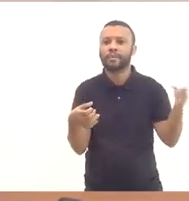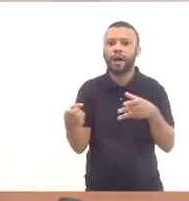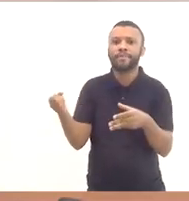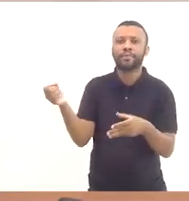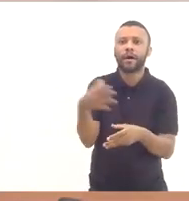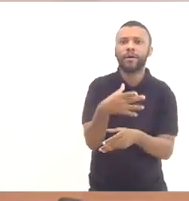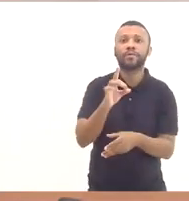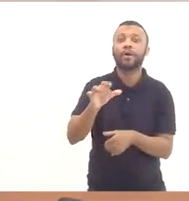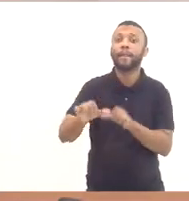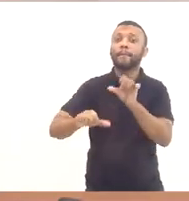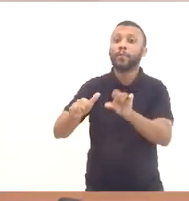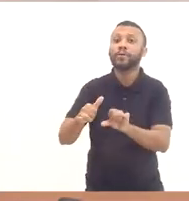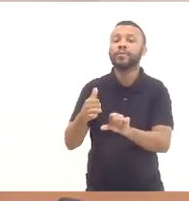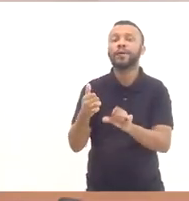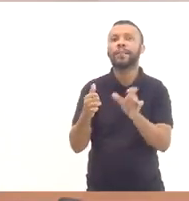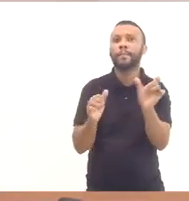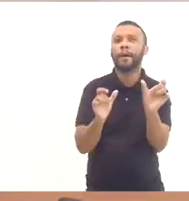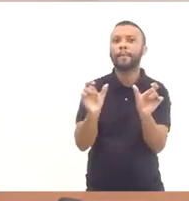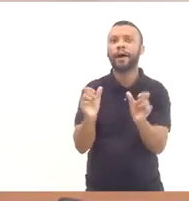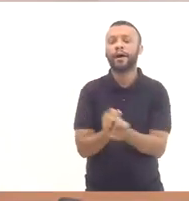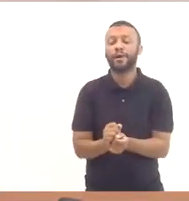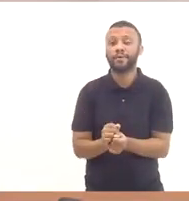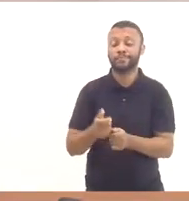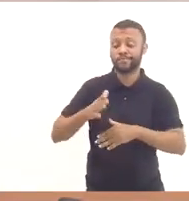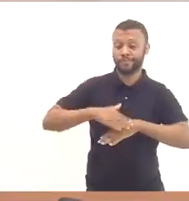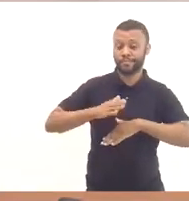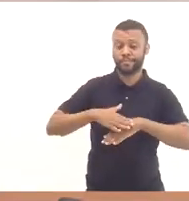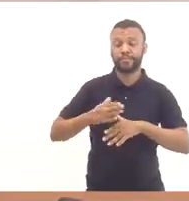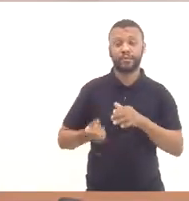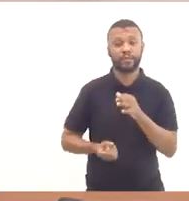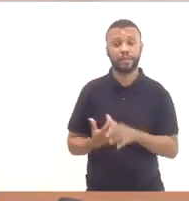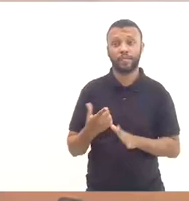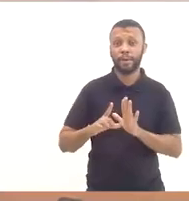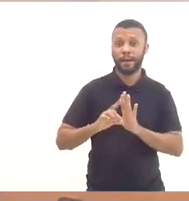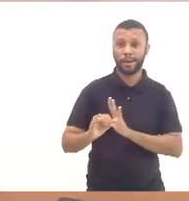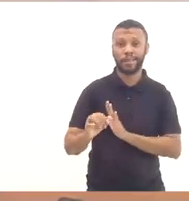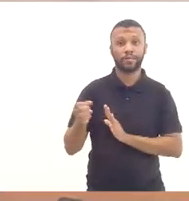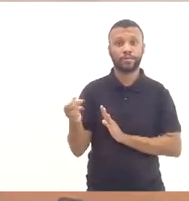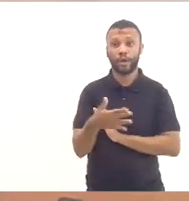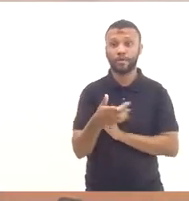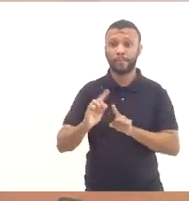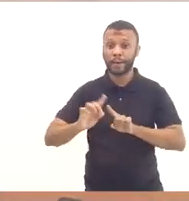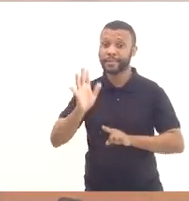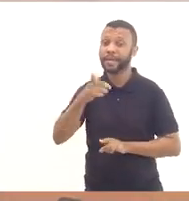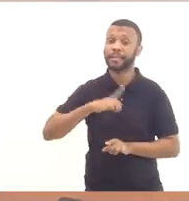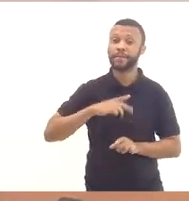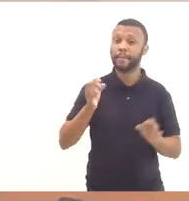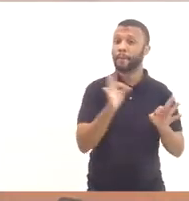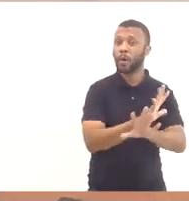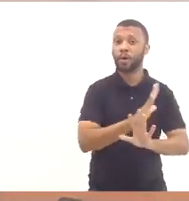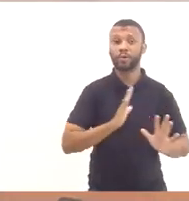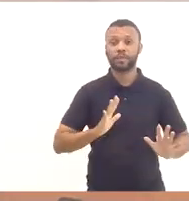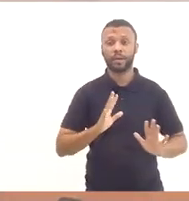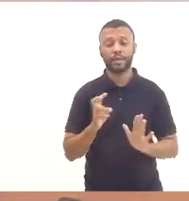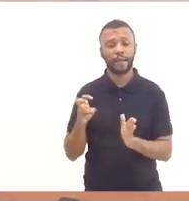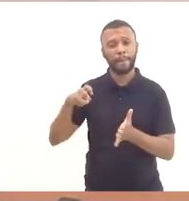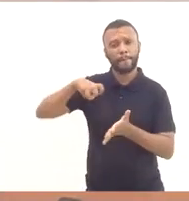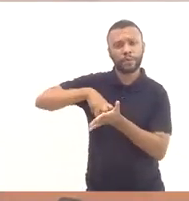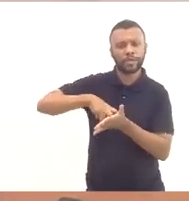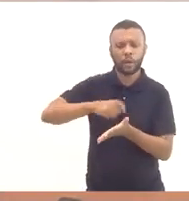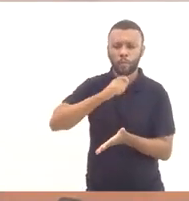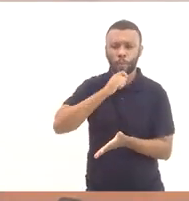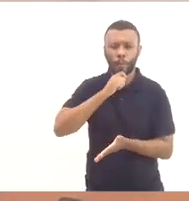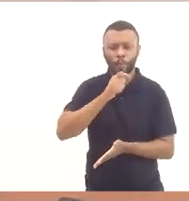a sua muda duas palavras para dizer fiz uma lei nova ali já tava lá Oi e a punição não